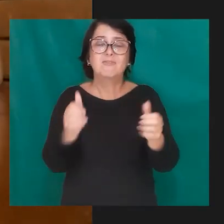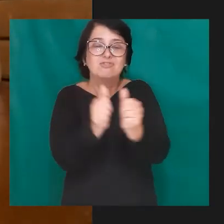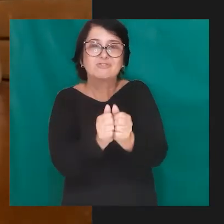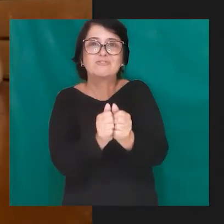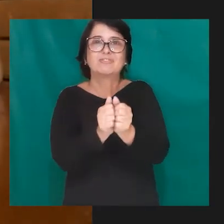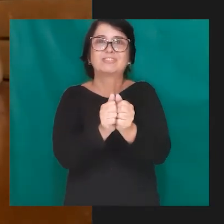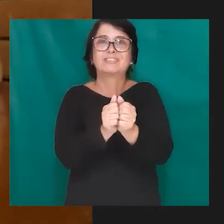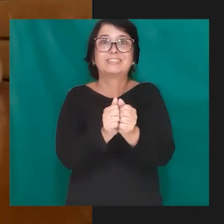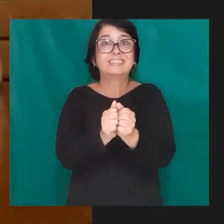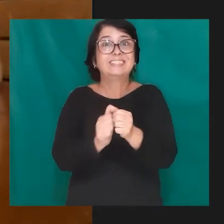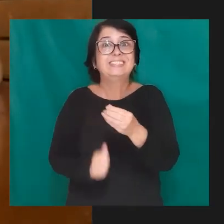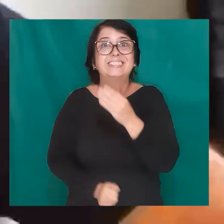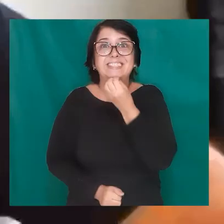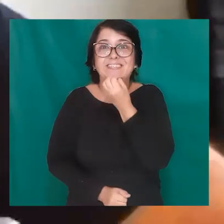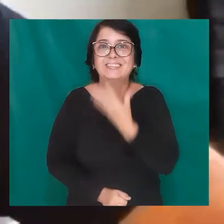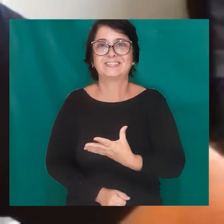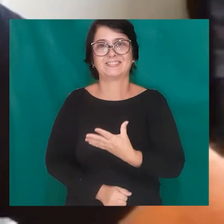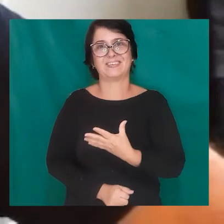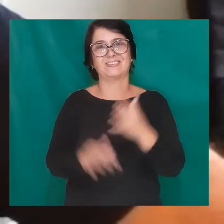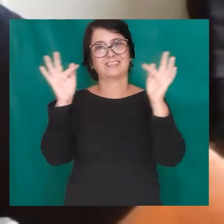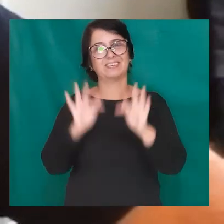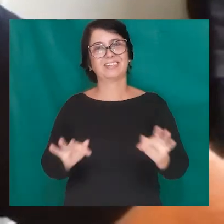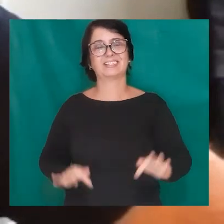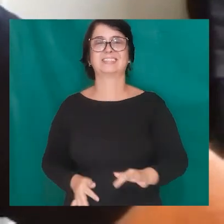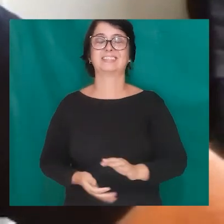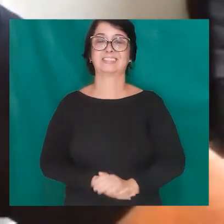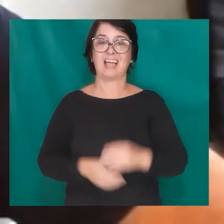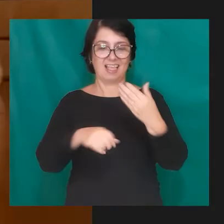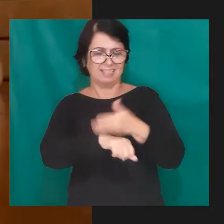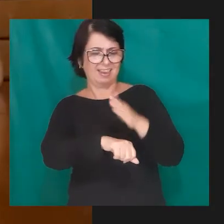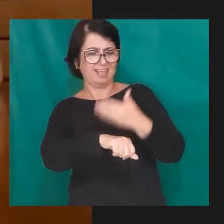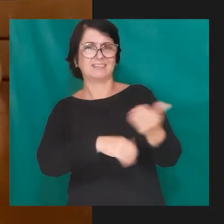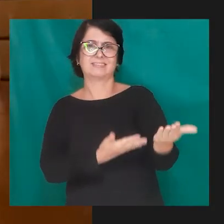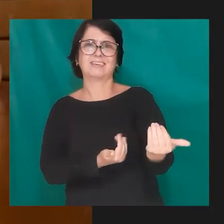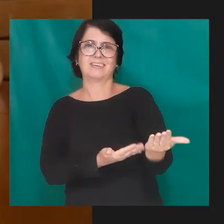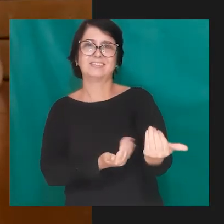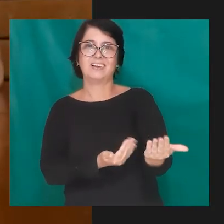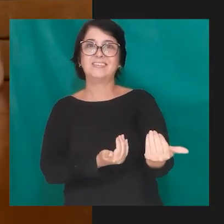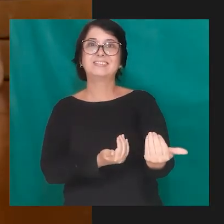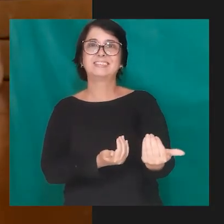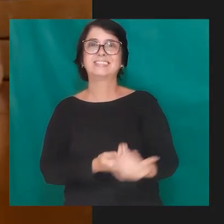juntos. Então eles, é aquela coisa, eles olham, treina e não joga. Não, eles gostam de estar juntos. Que